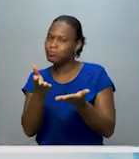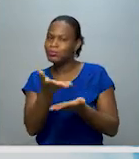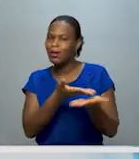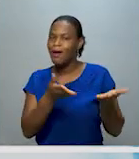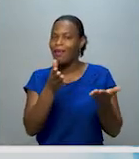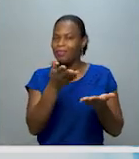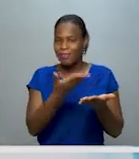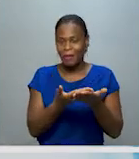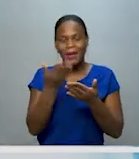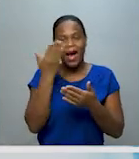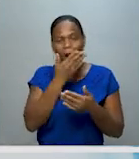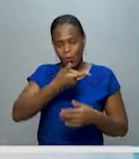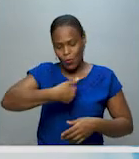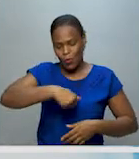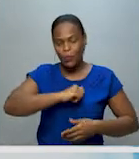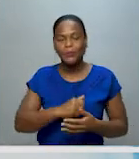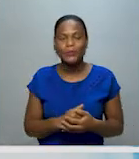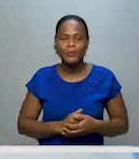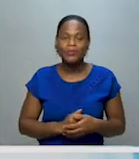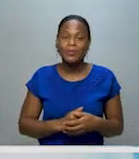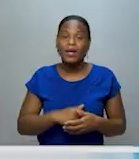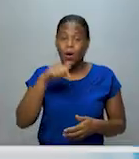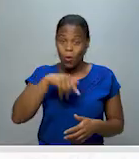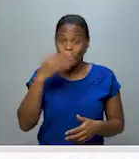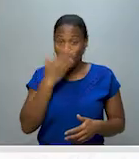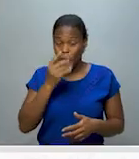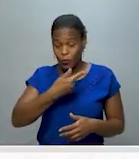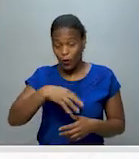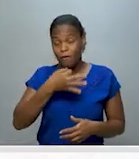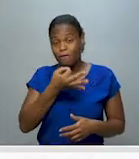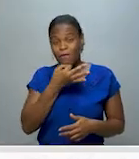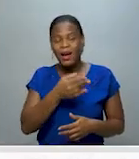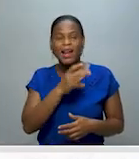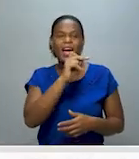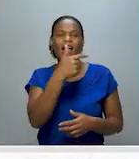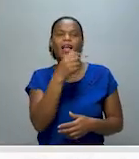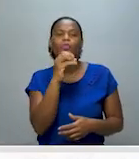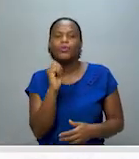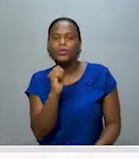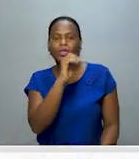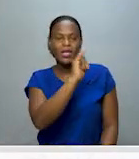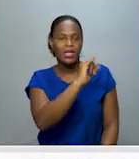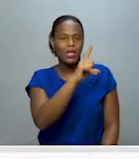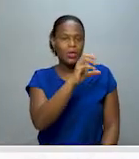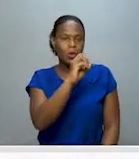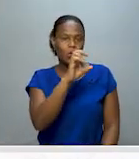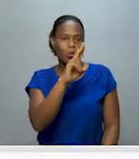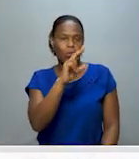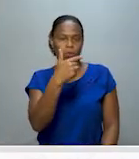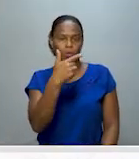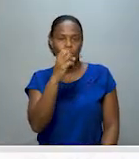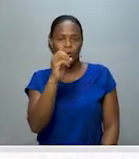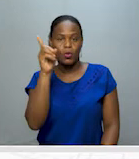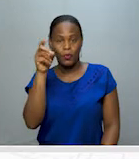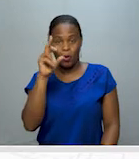contributo nas nossas aulas. Então, aula de hoje nós vamos falar sobre atos e locutórios